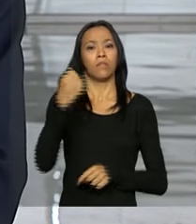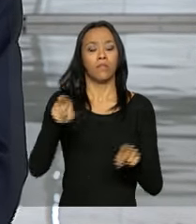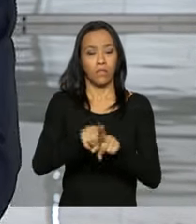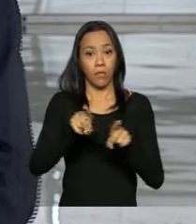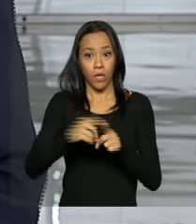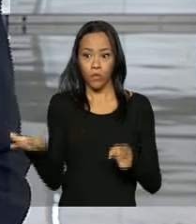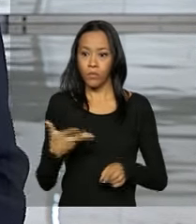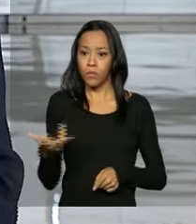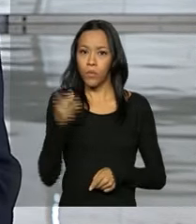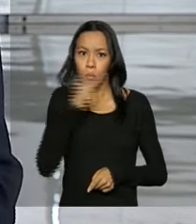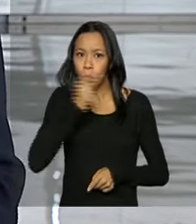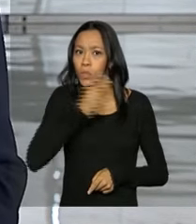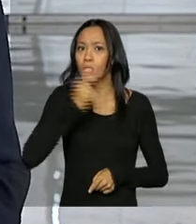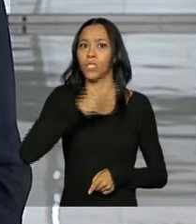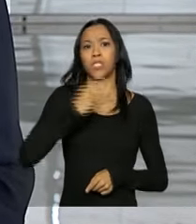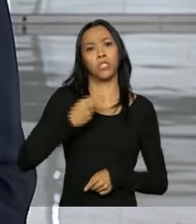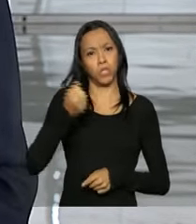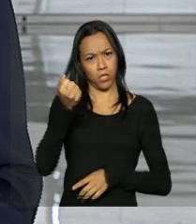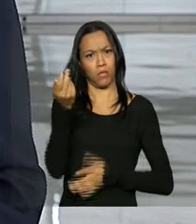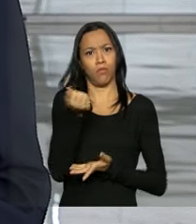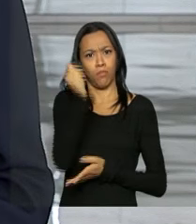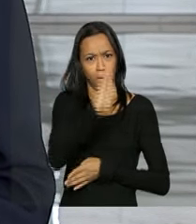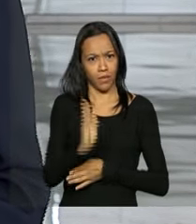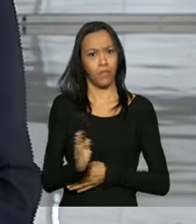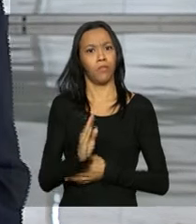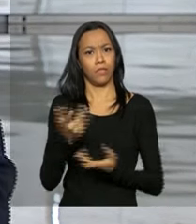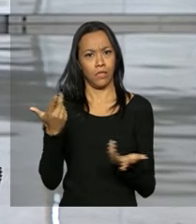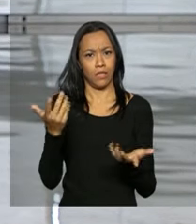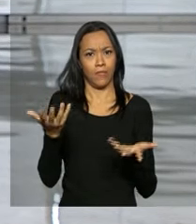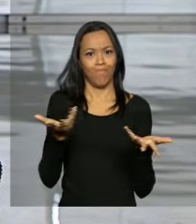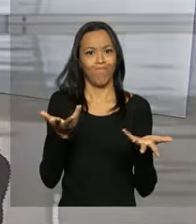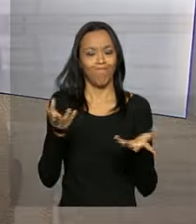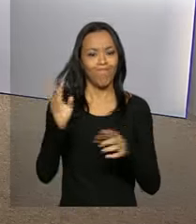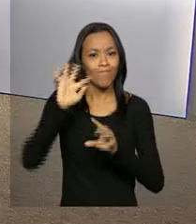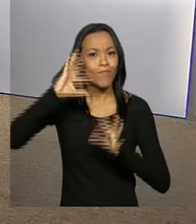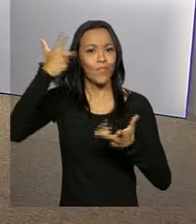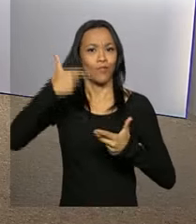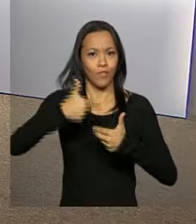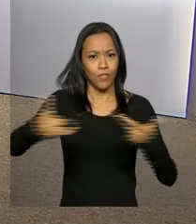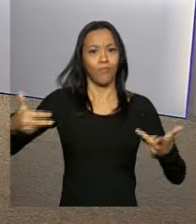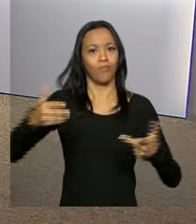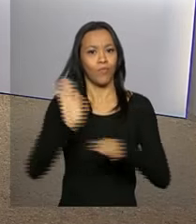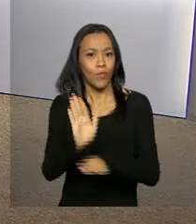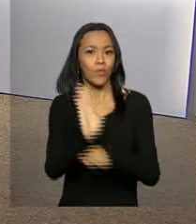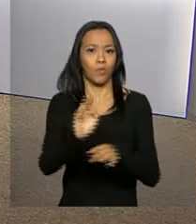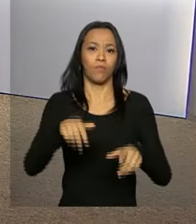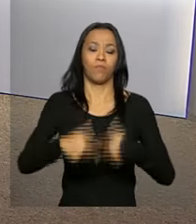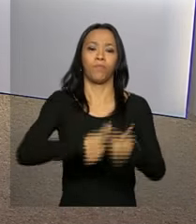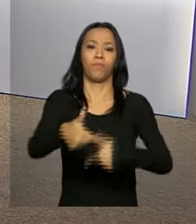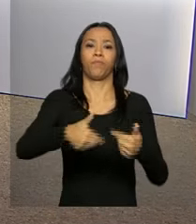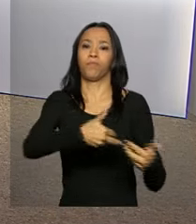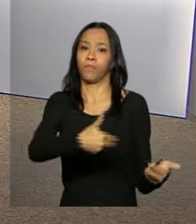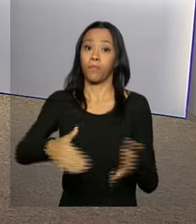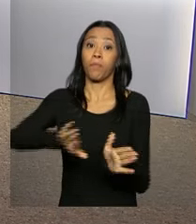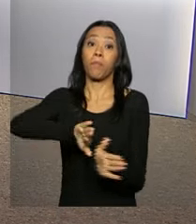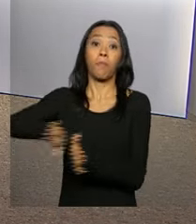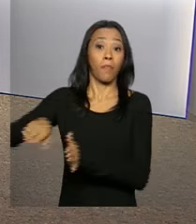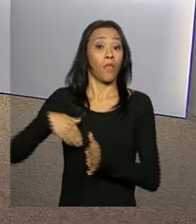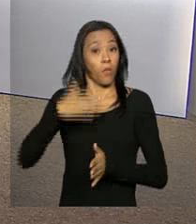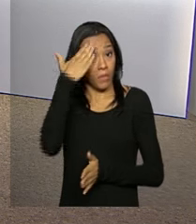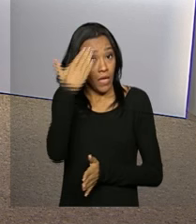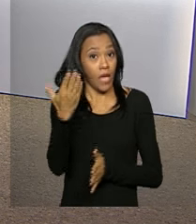a agilidade com que o Brasil vem lidando com essa situação Jaime Obrigado pelas informações ao vivo